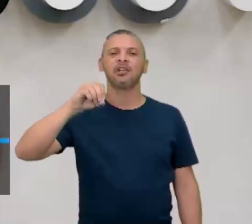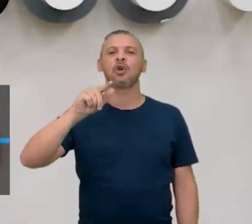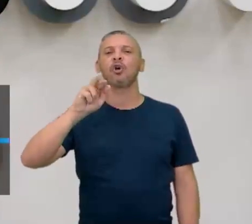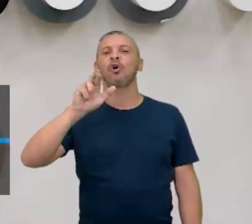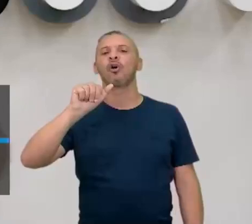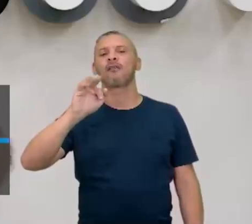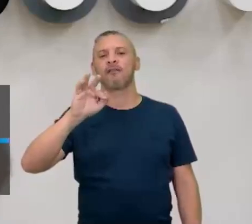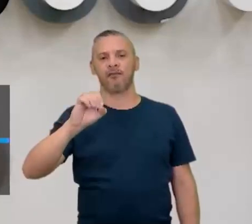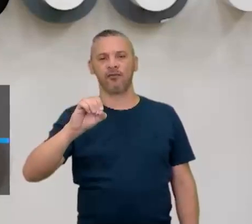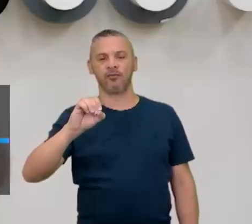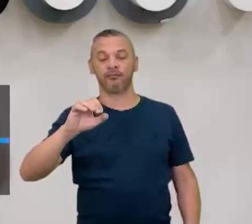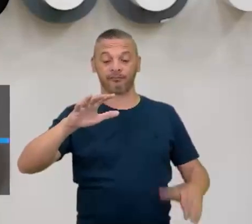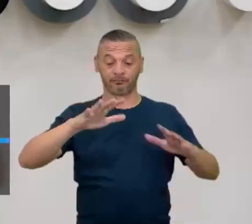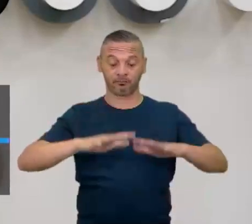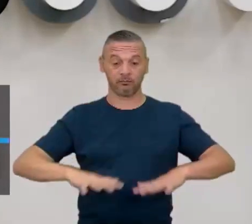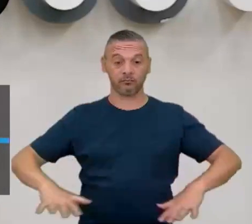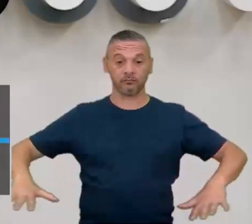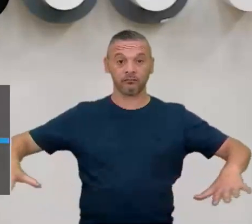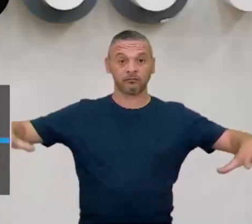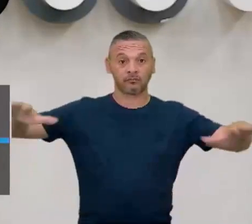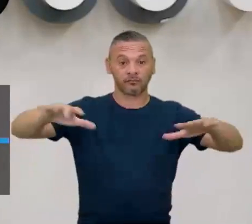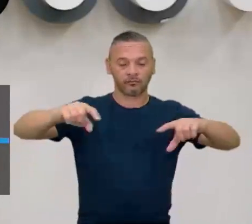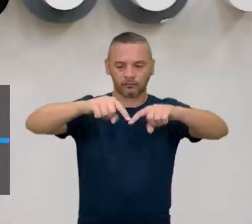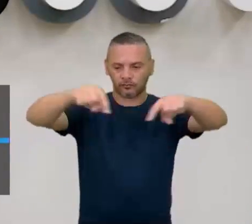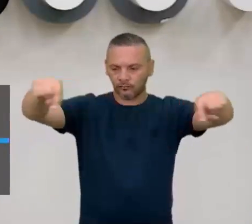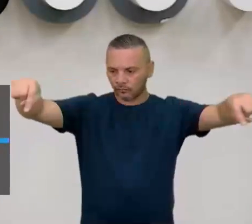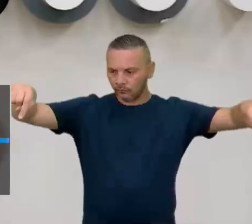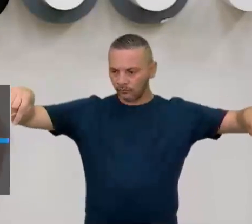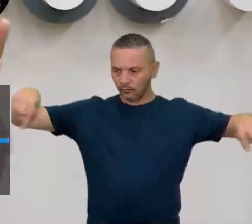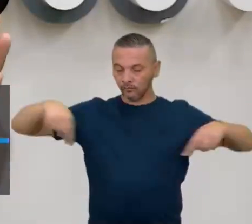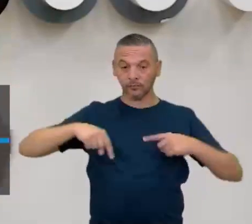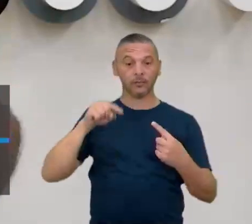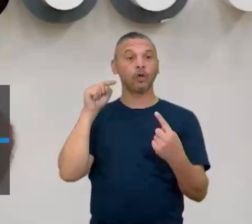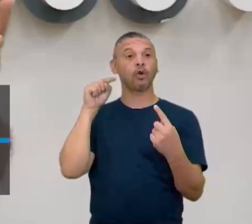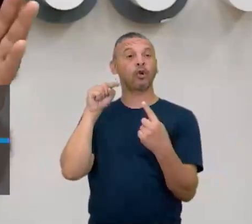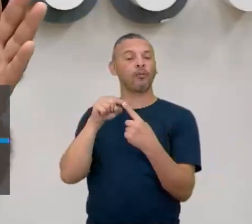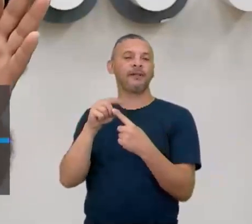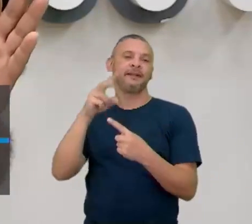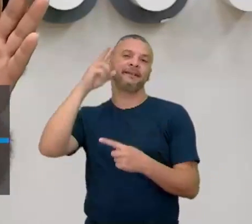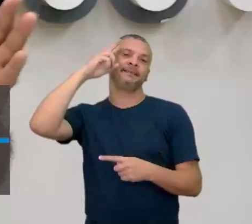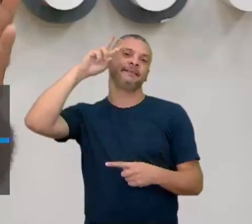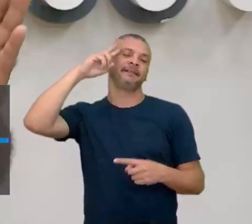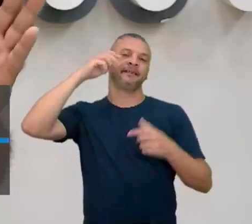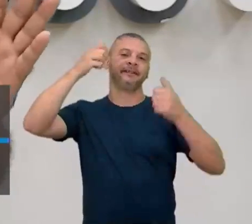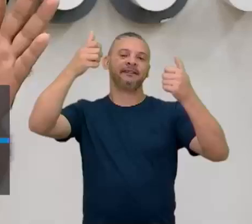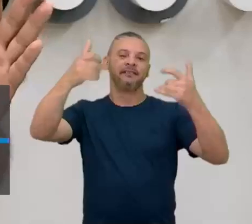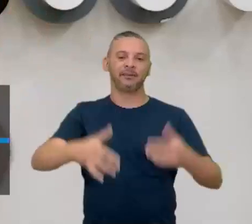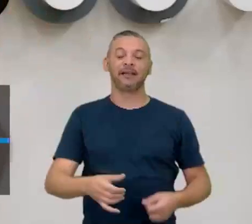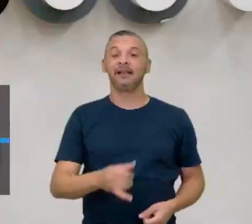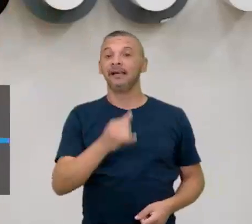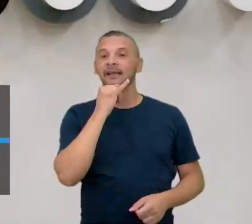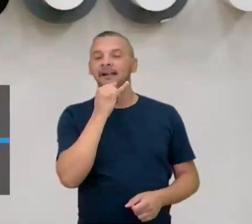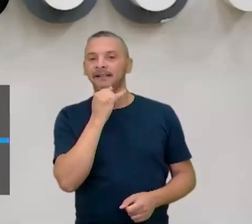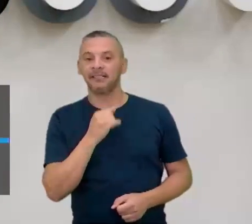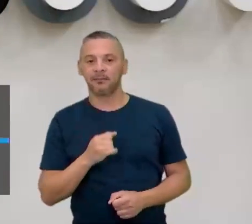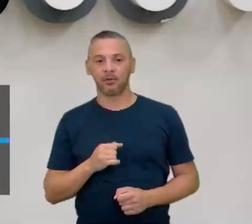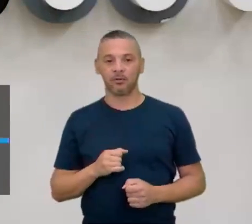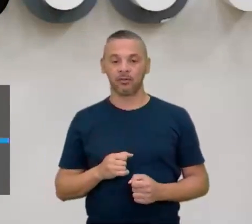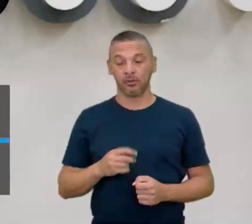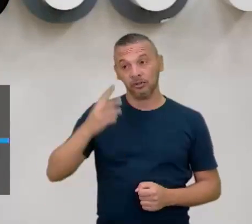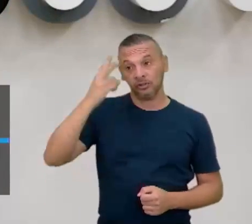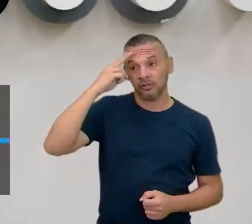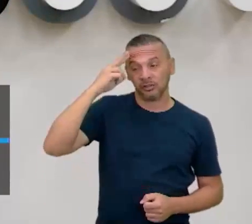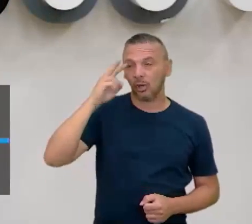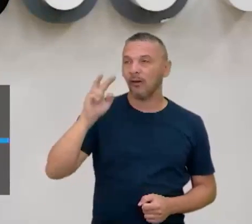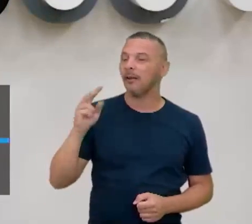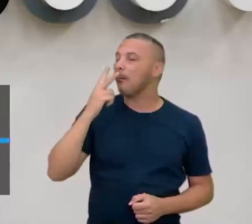cenografia, deixa o ambiente adequado para a contação de história. Vamos supor que eu estou fazendo uma história que é numa floresta. Então é legal aí eu ter uma